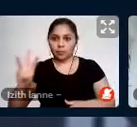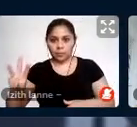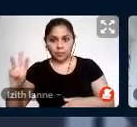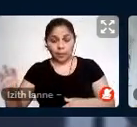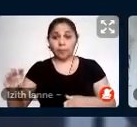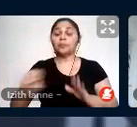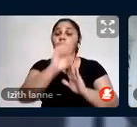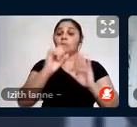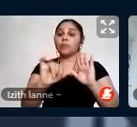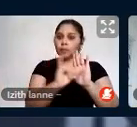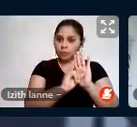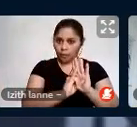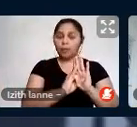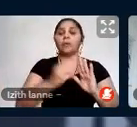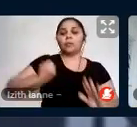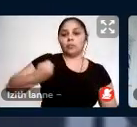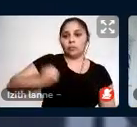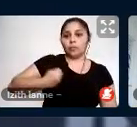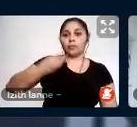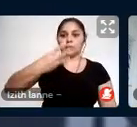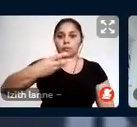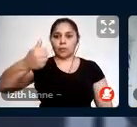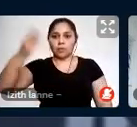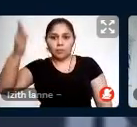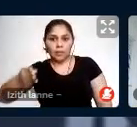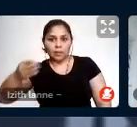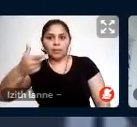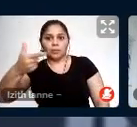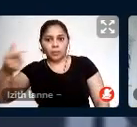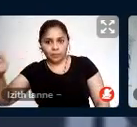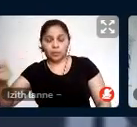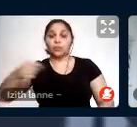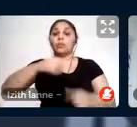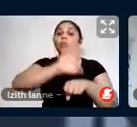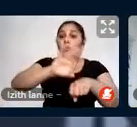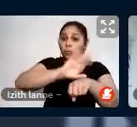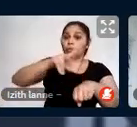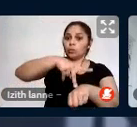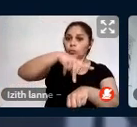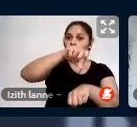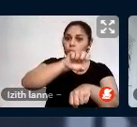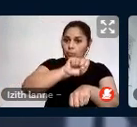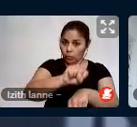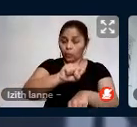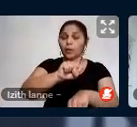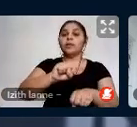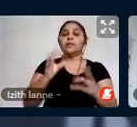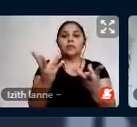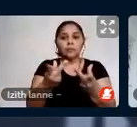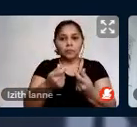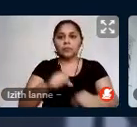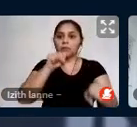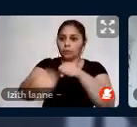número 31 de 2020, curso de pós-graduação, aperfeiçoamento em formação docente